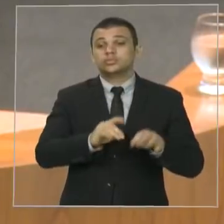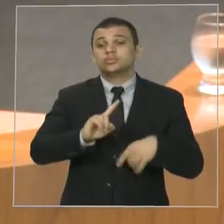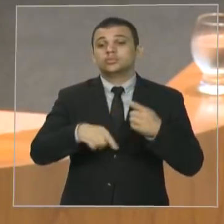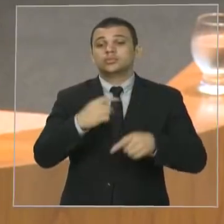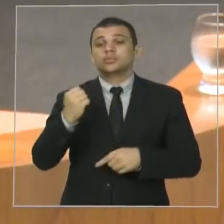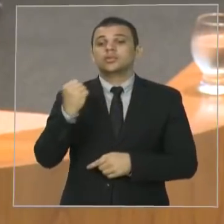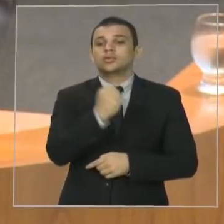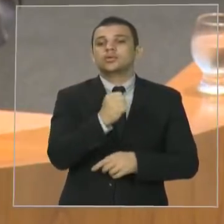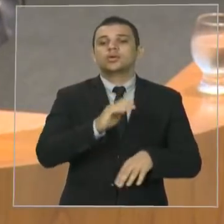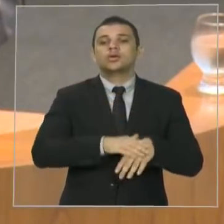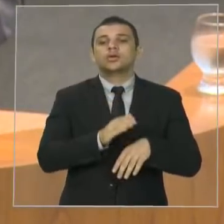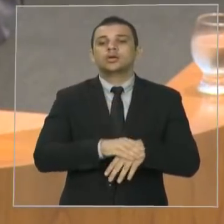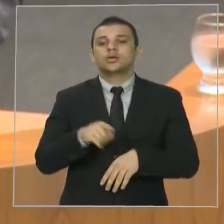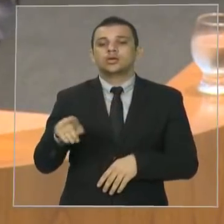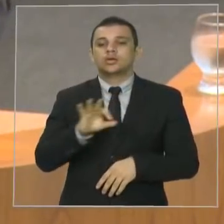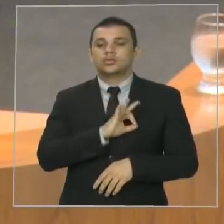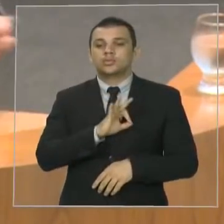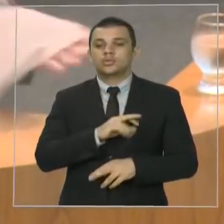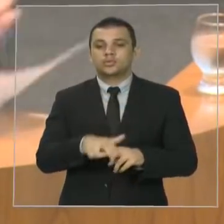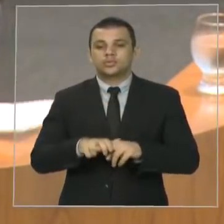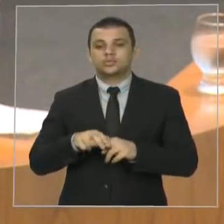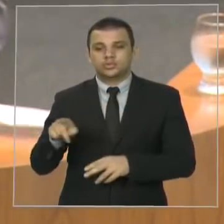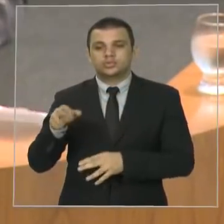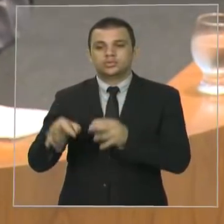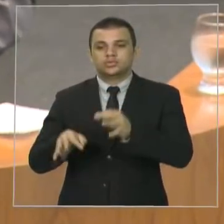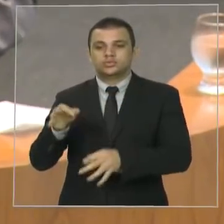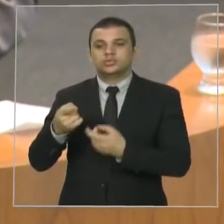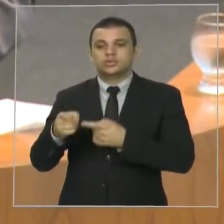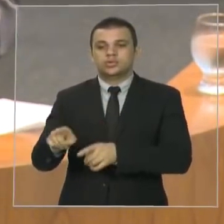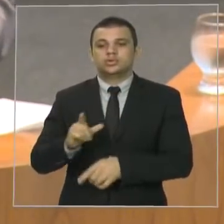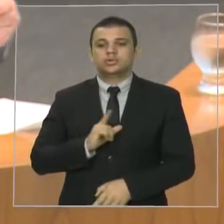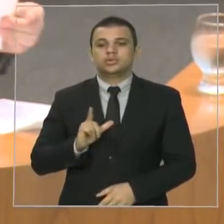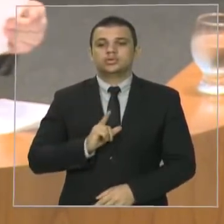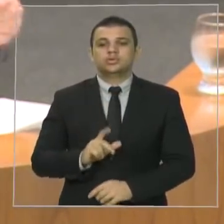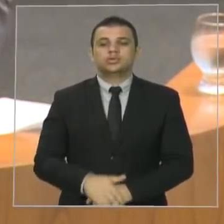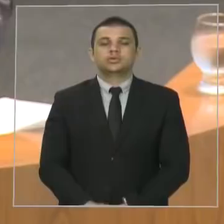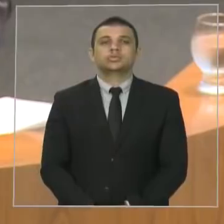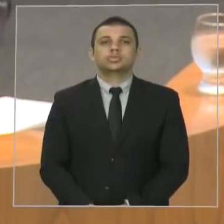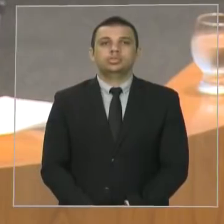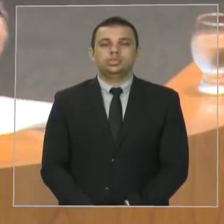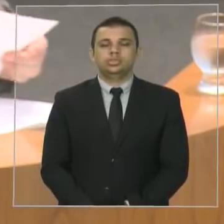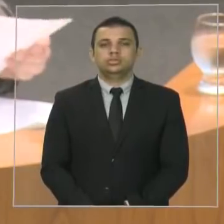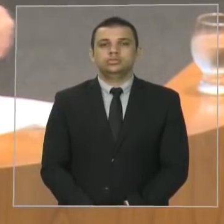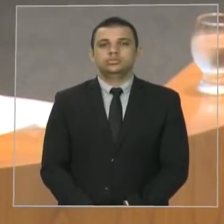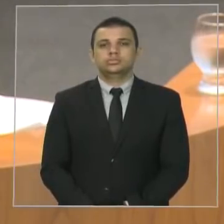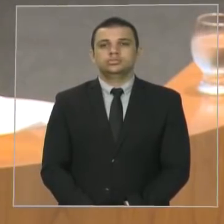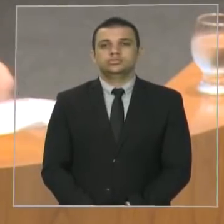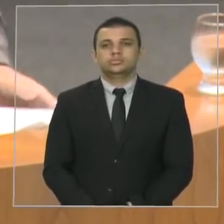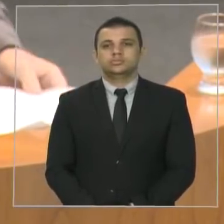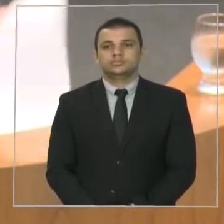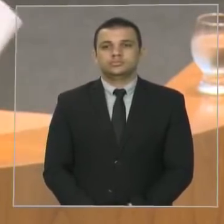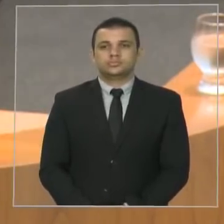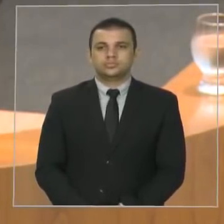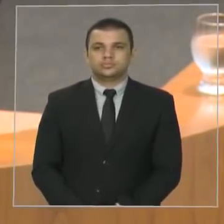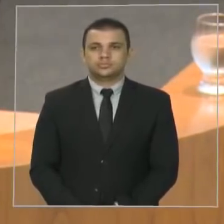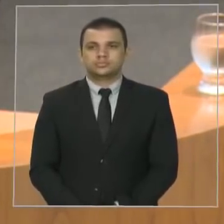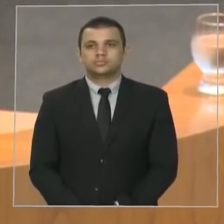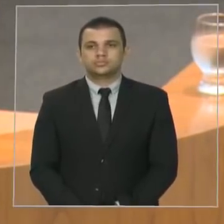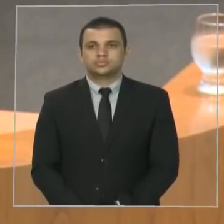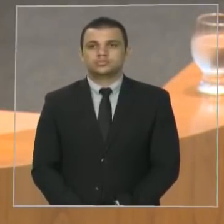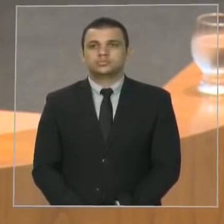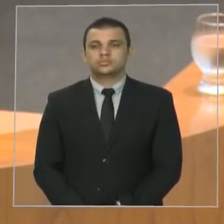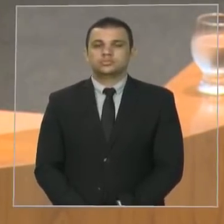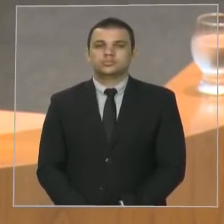reprimiu os crimes praticados, principalmente por policiais corruptos. O crime organizado